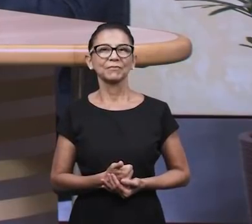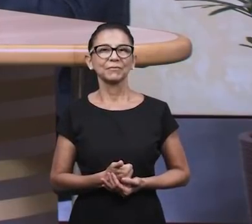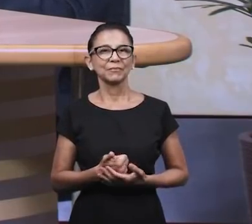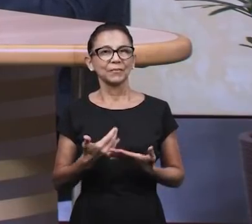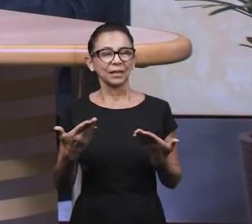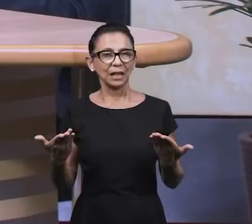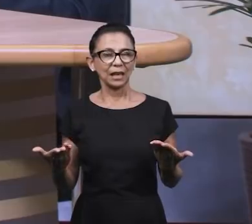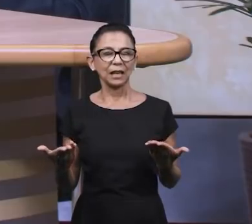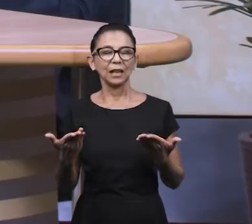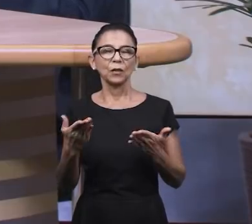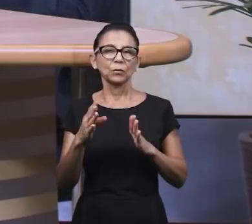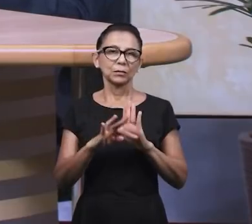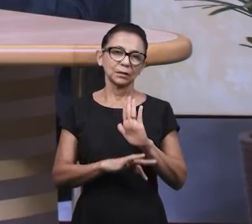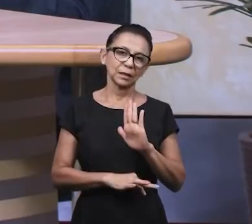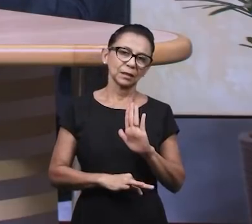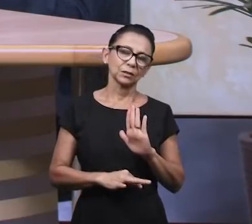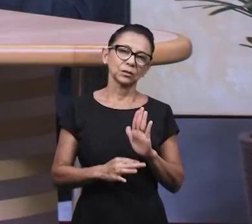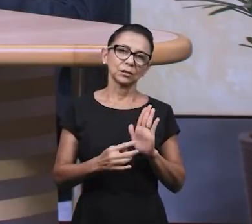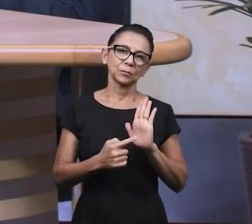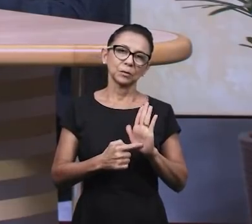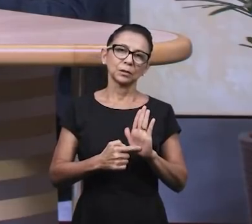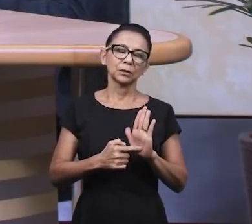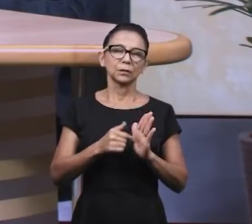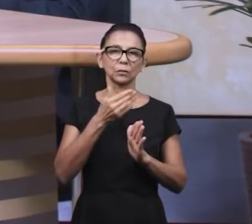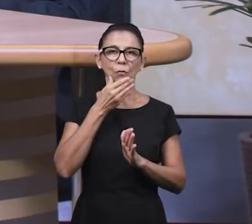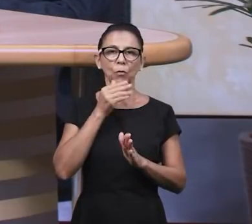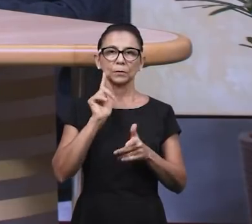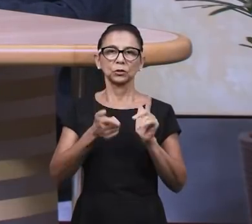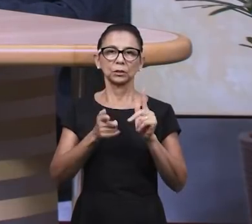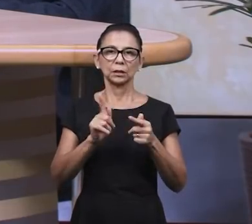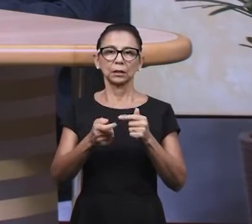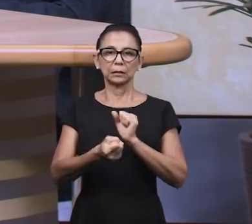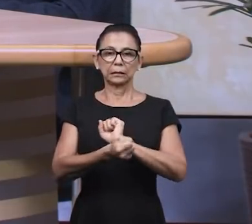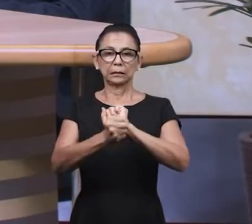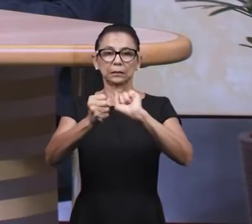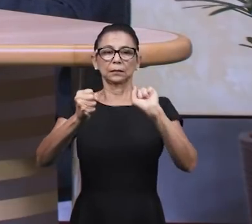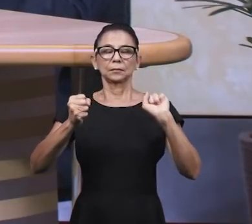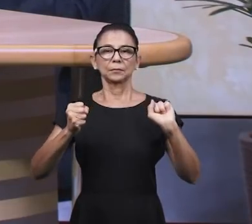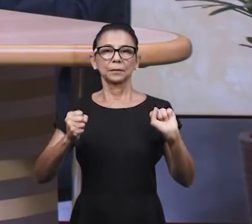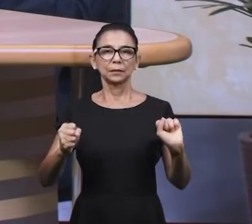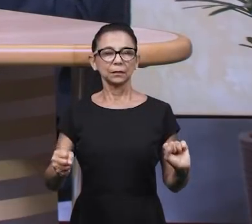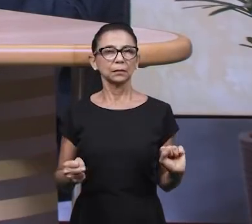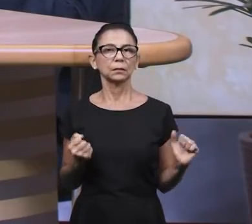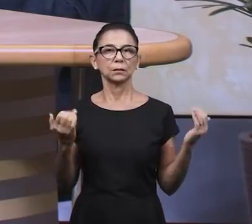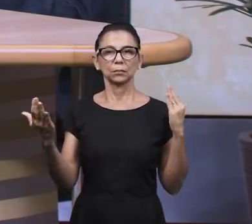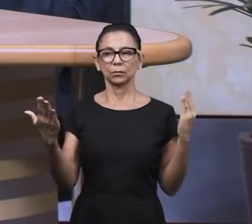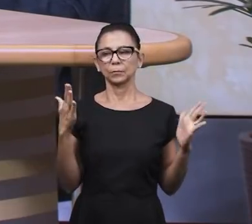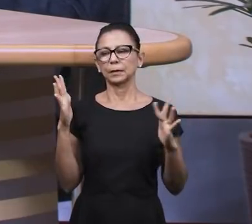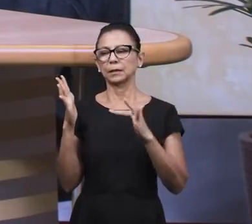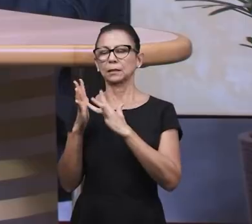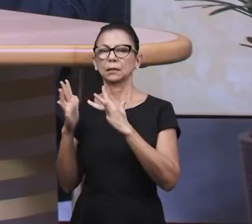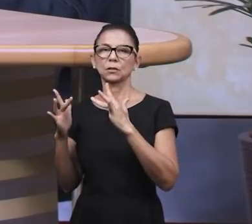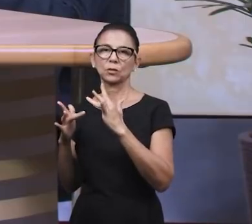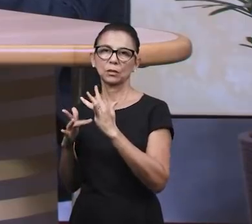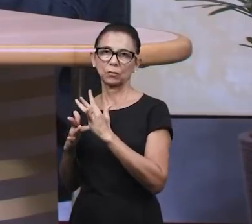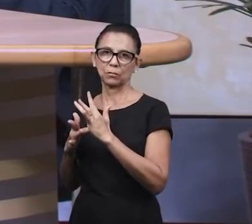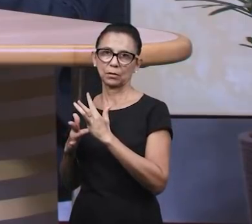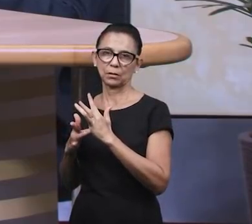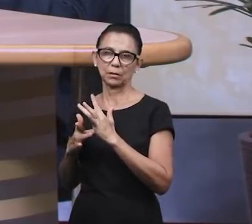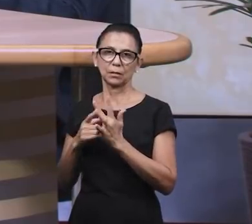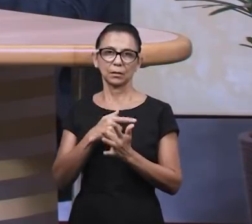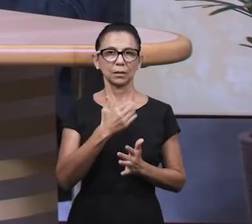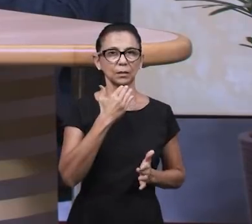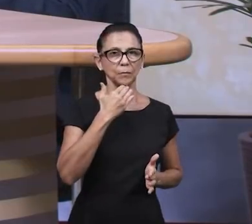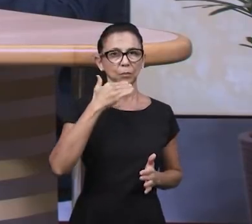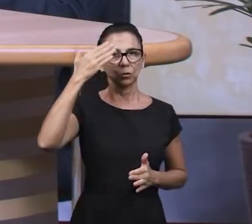Lindo. E Gideão como libertador. Quer dizer, nós vamos ver exatamente a figura do Senhor Jesus nesse ato, né, nessa prova que ele pediu